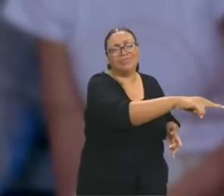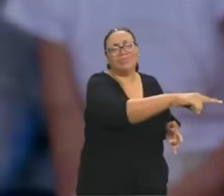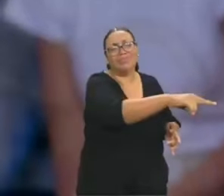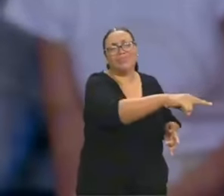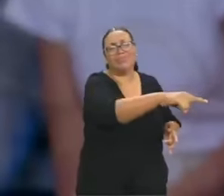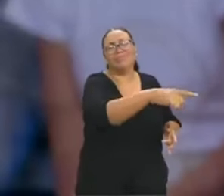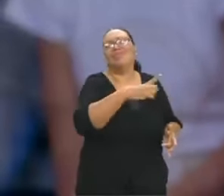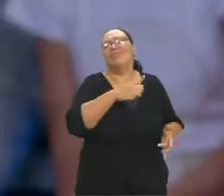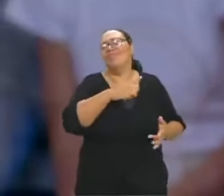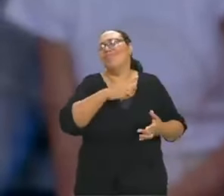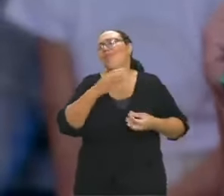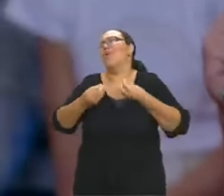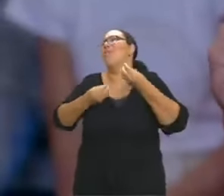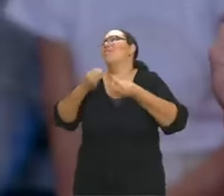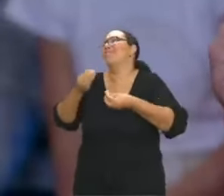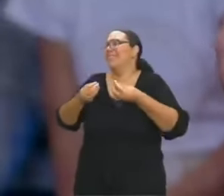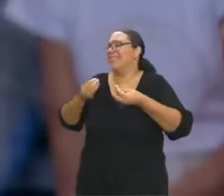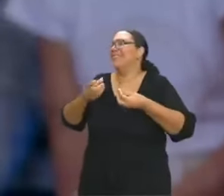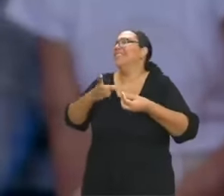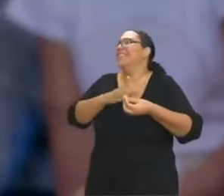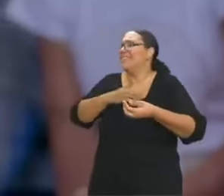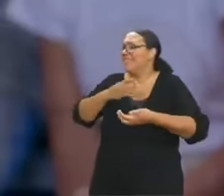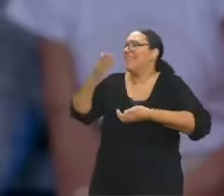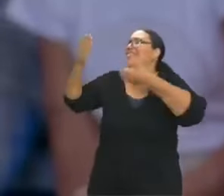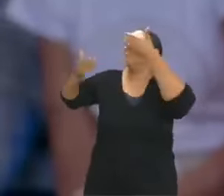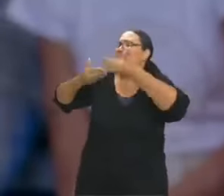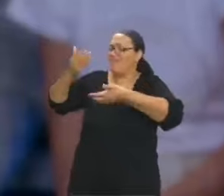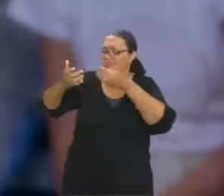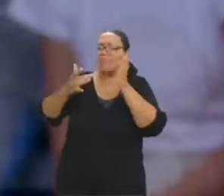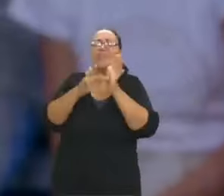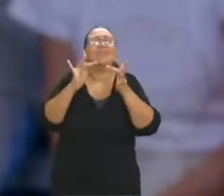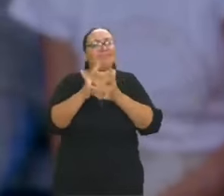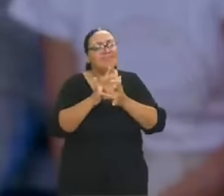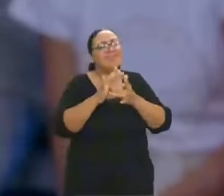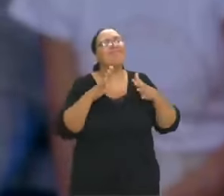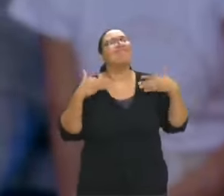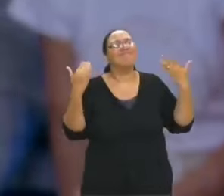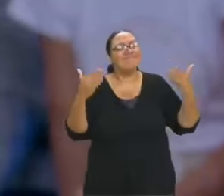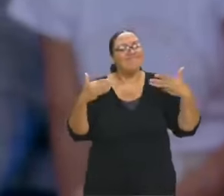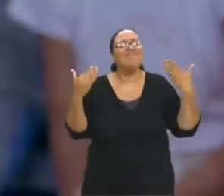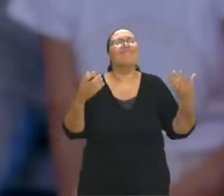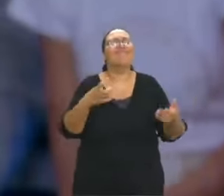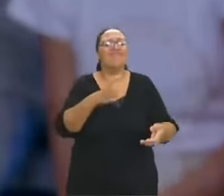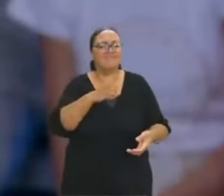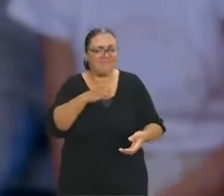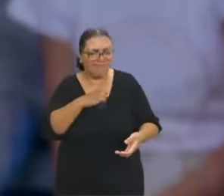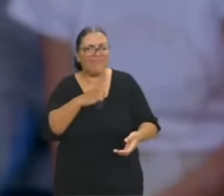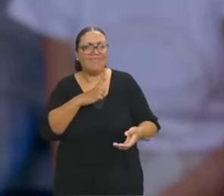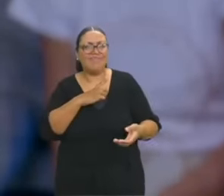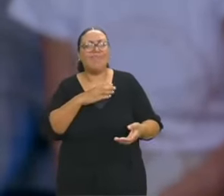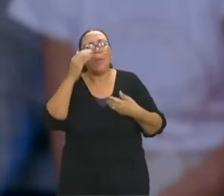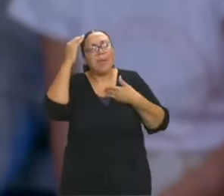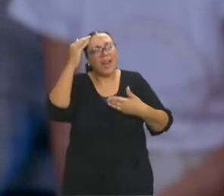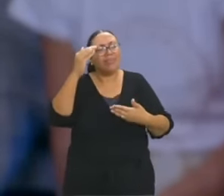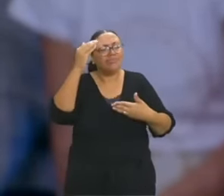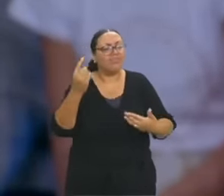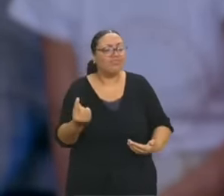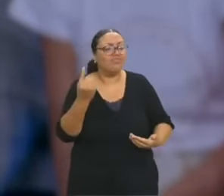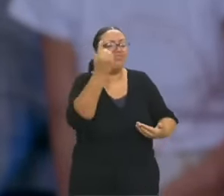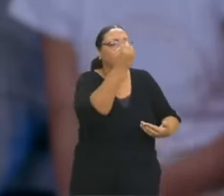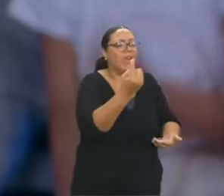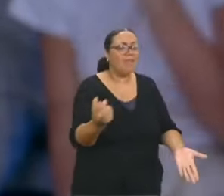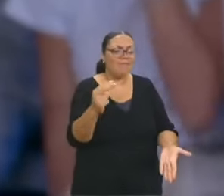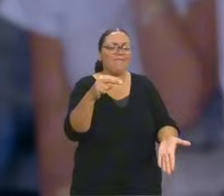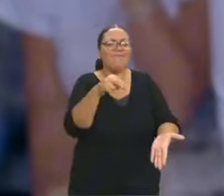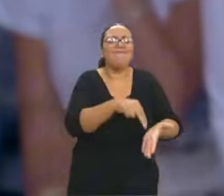diziam, foi uma honra ter sofrido pelo teu nome." Nós saímos daquela casa dizendo: "Senhor, obrigado por me trazer aqui, para ver o evangelho face